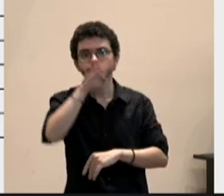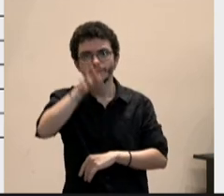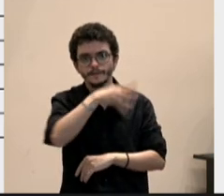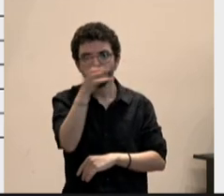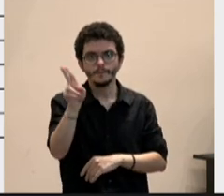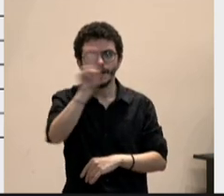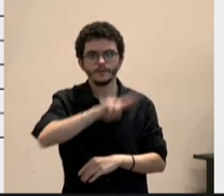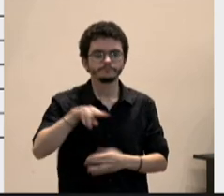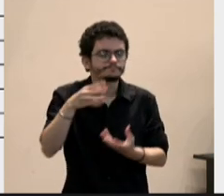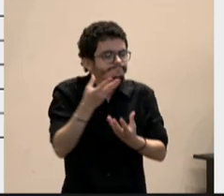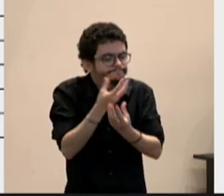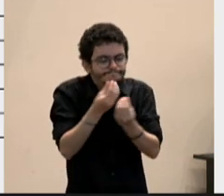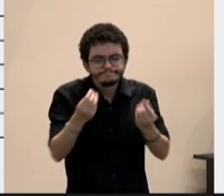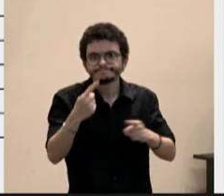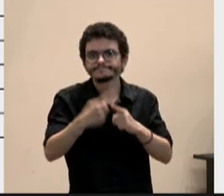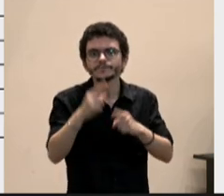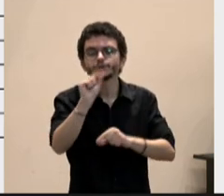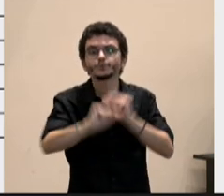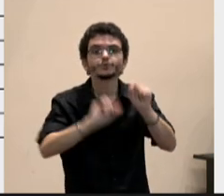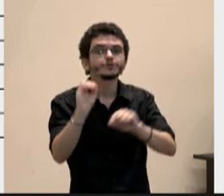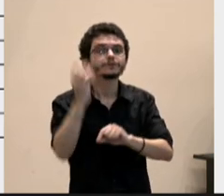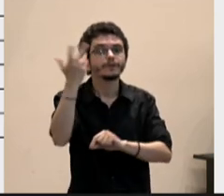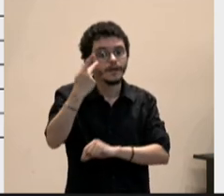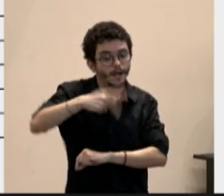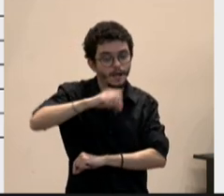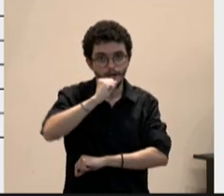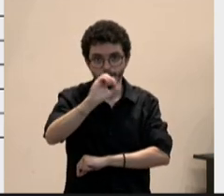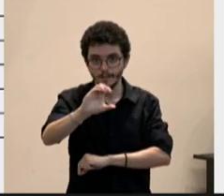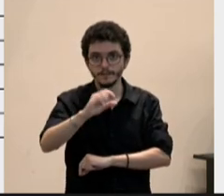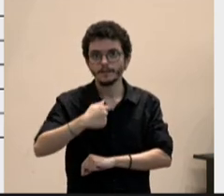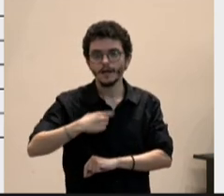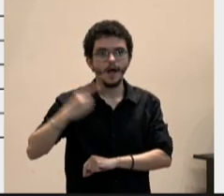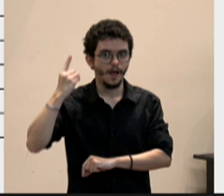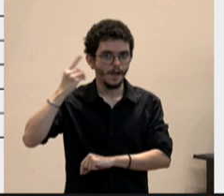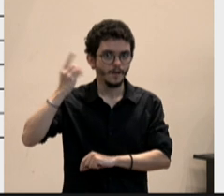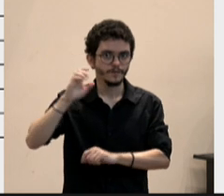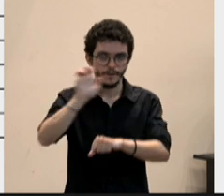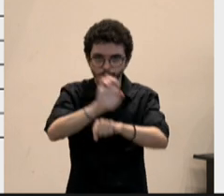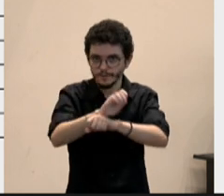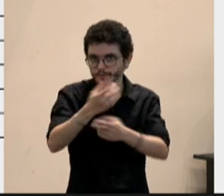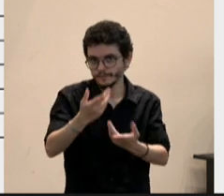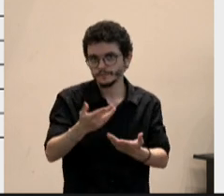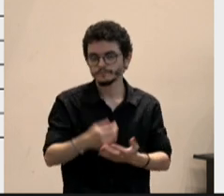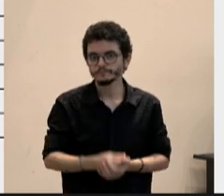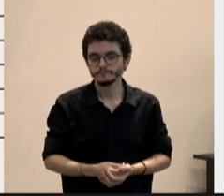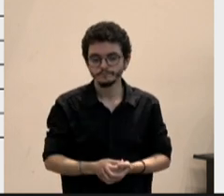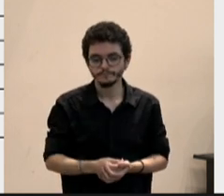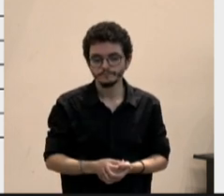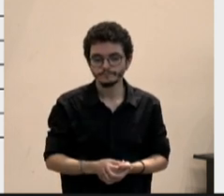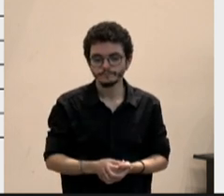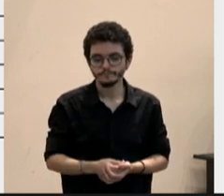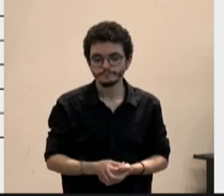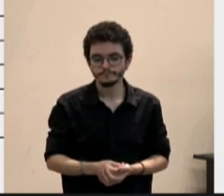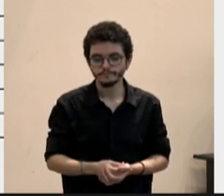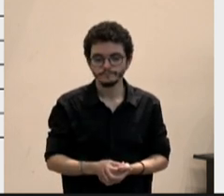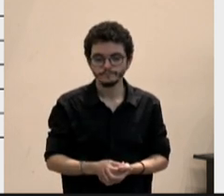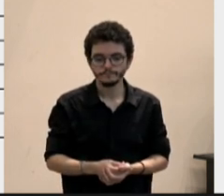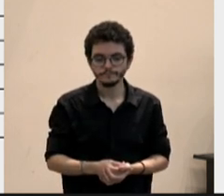muito, porque o que acontece em Santa Catarina? Eu sou deputada estadual e eu consigo atuar